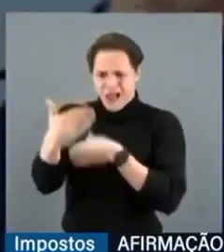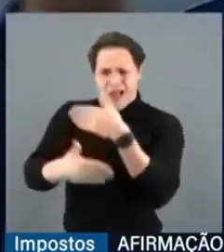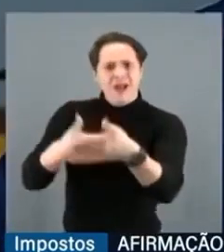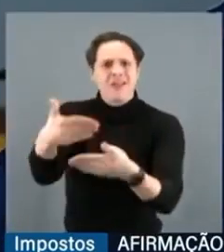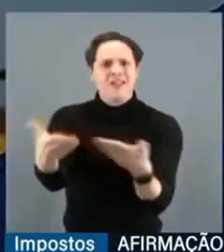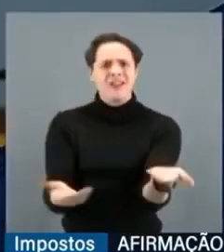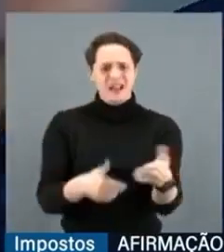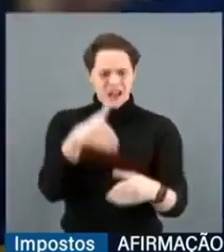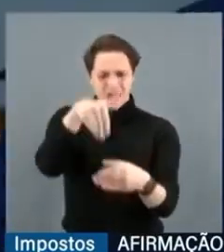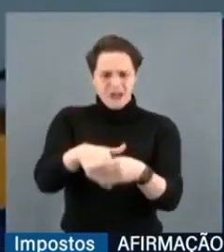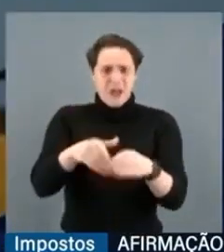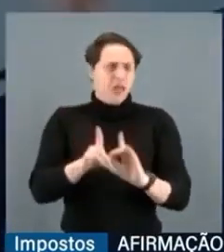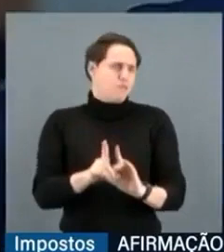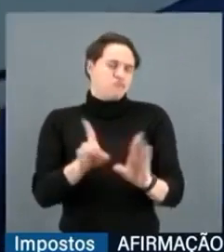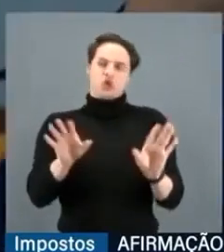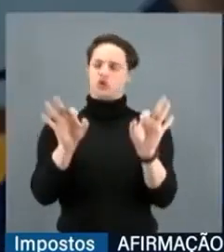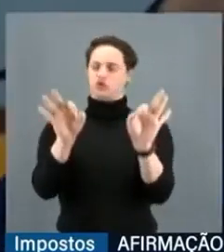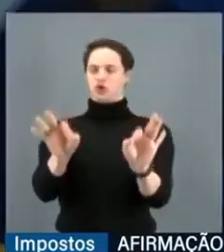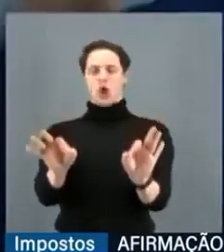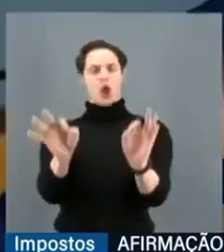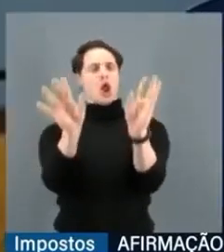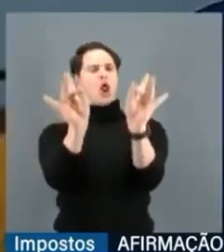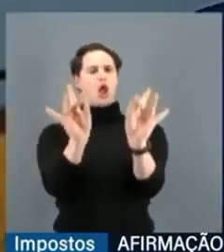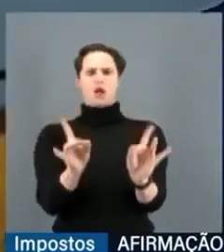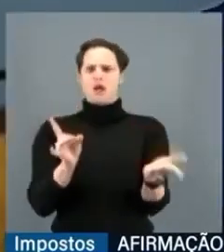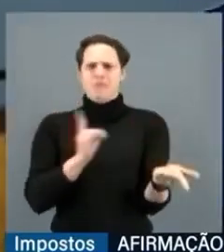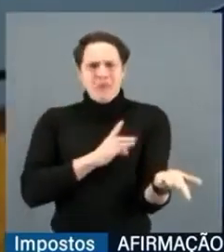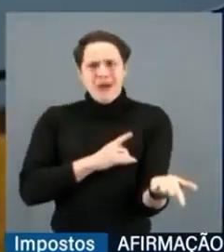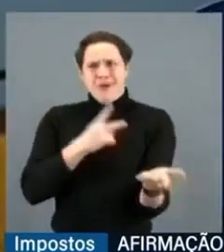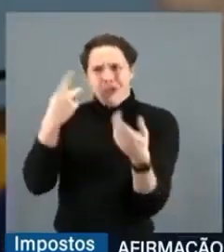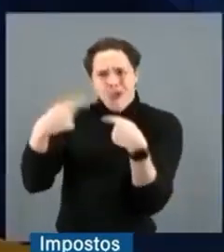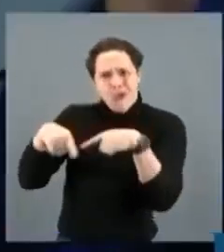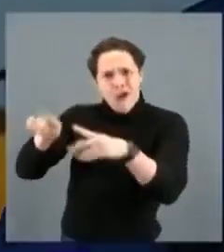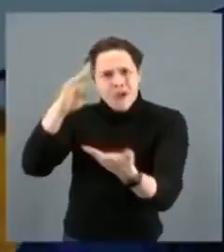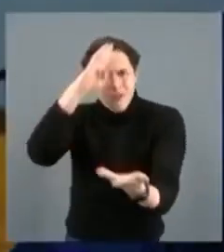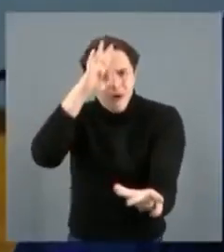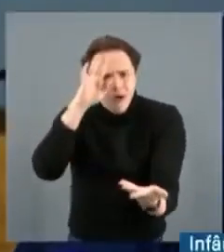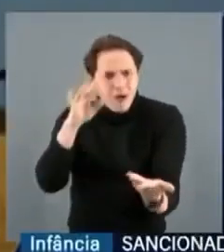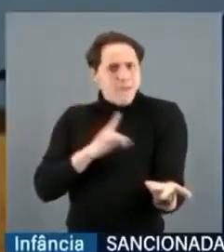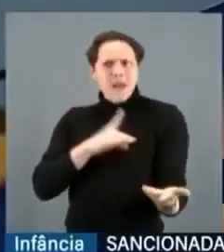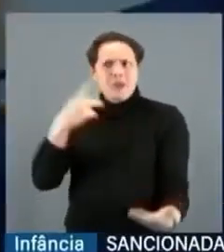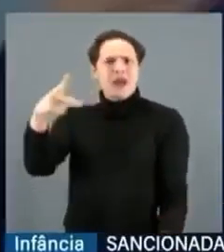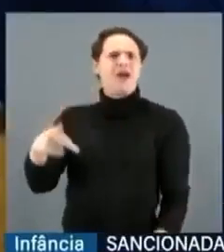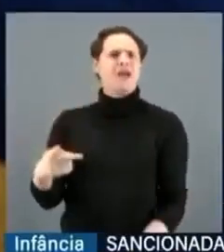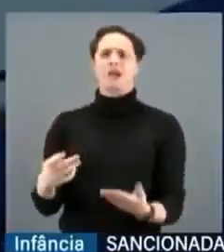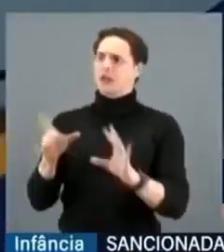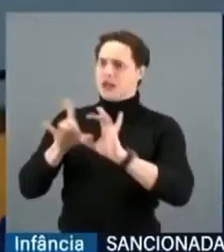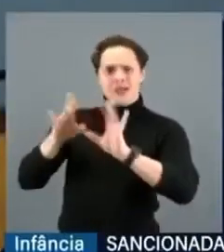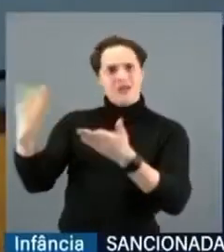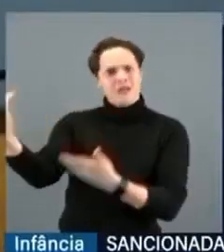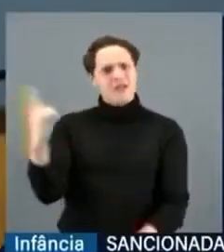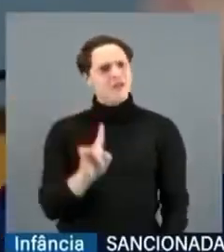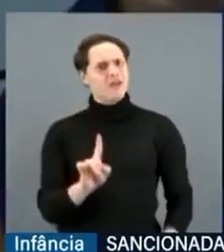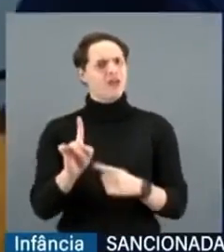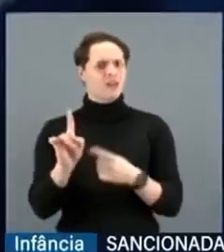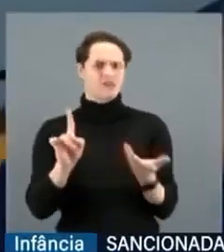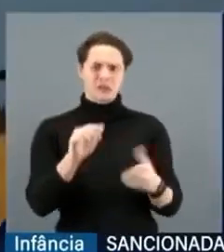foi democraticamente, tudo certo, tudo. Que medo é essa do Bolsonaro? Deixa ele vir. Vocês não é o bom, vocês não ganhou.